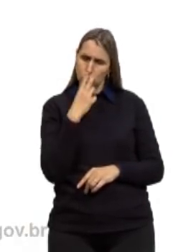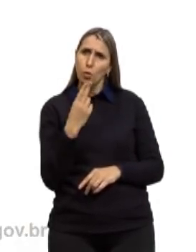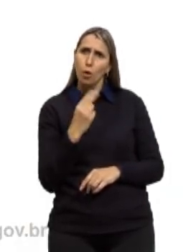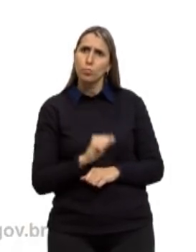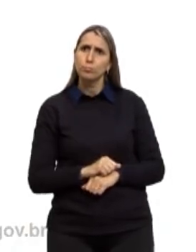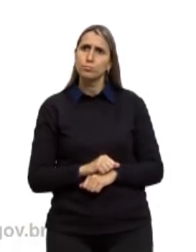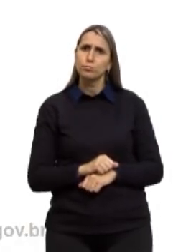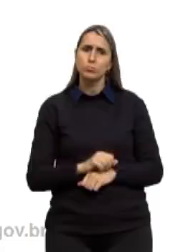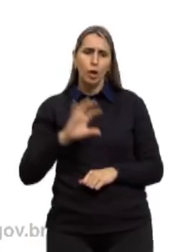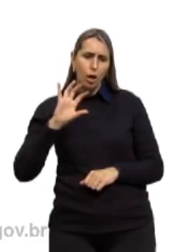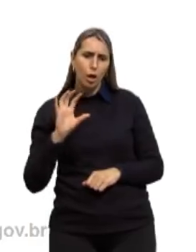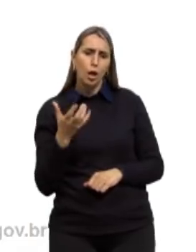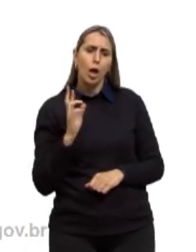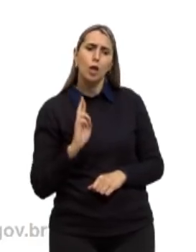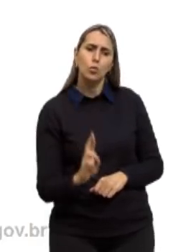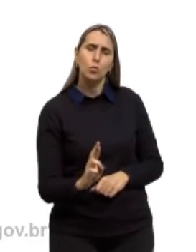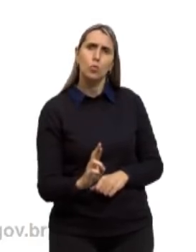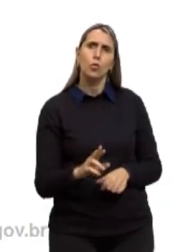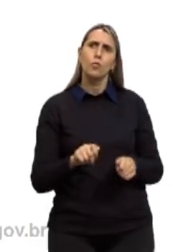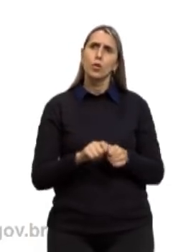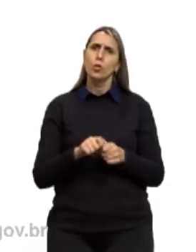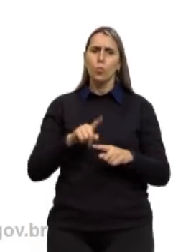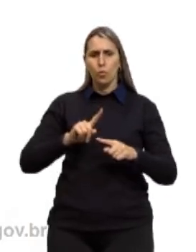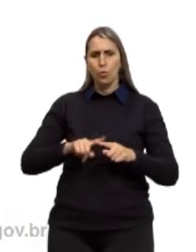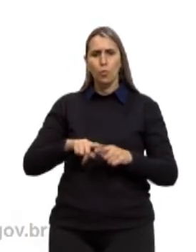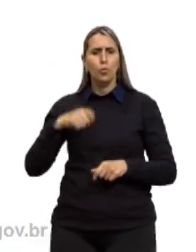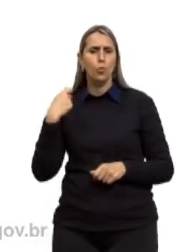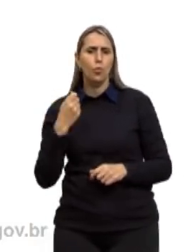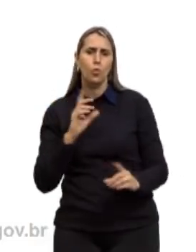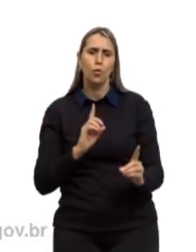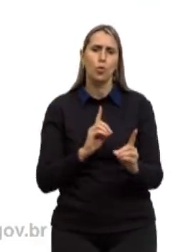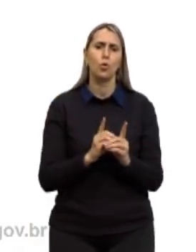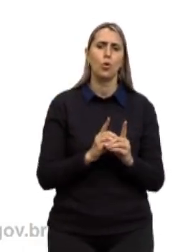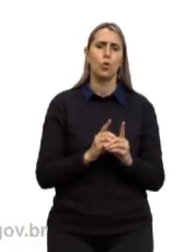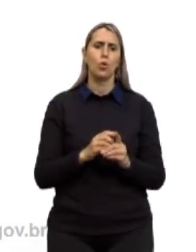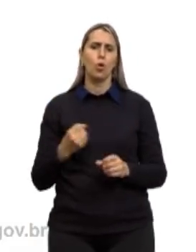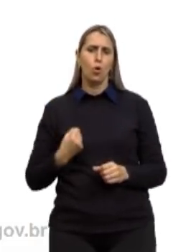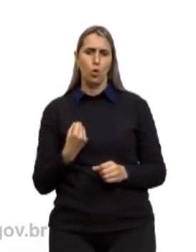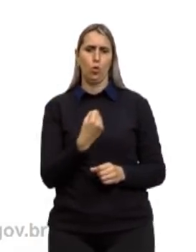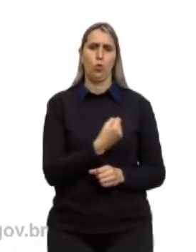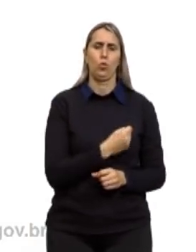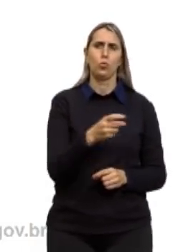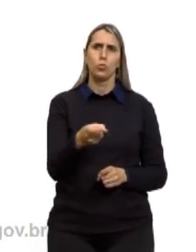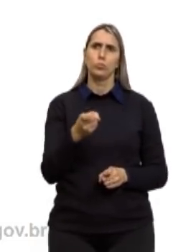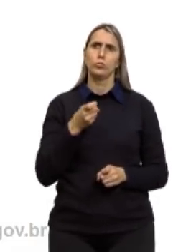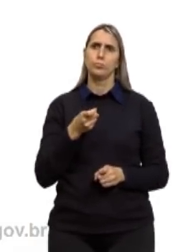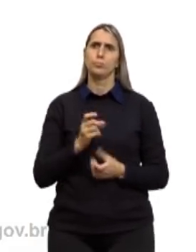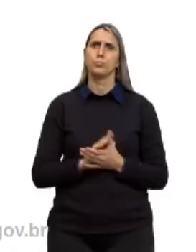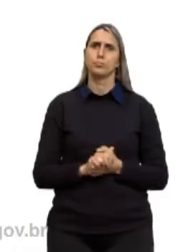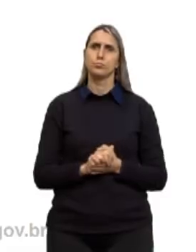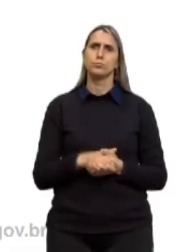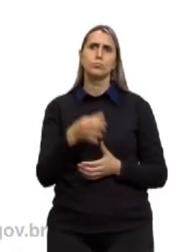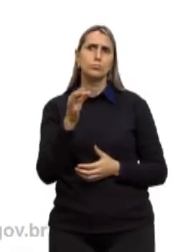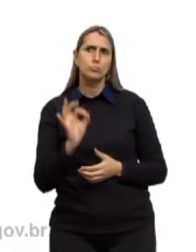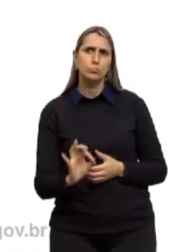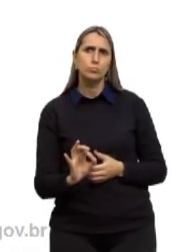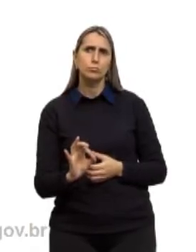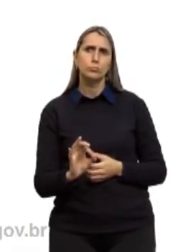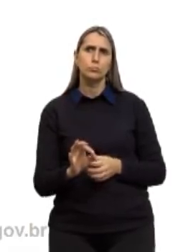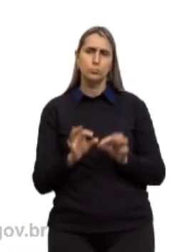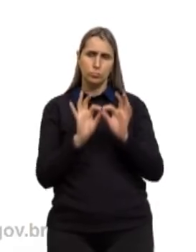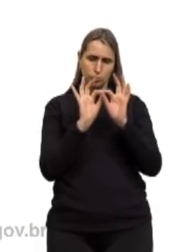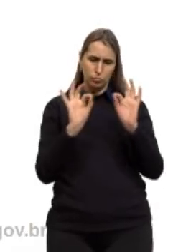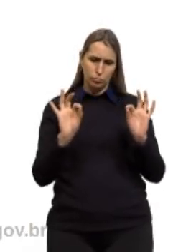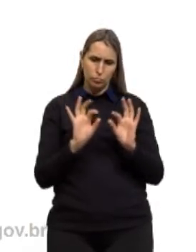a resolução foi feita por quê porque eu preciso encontrar um valor do x certo porque